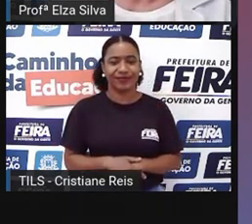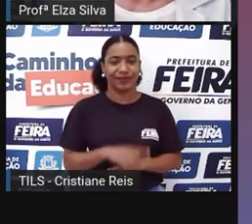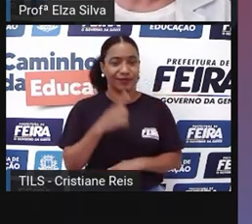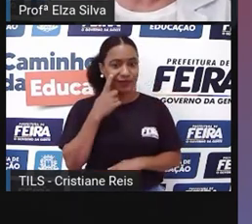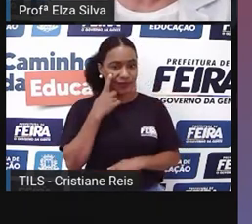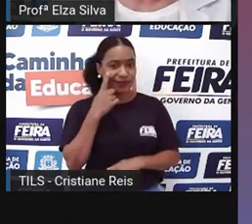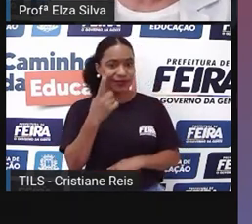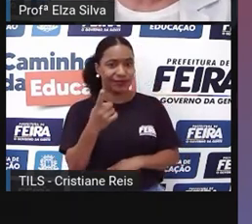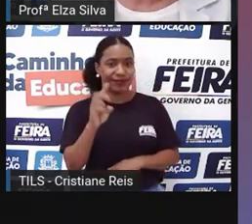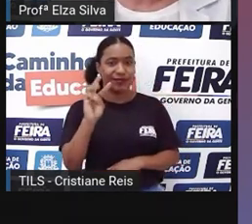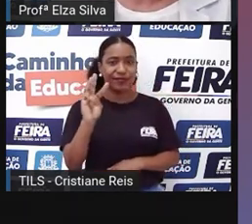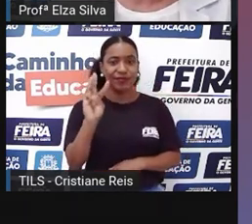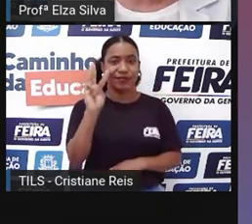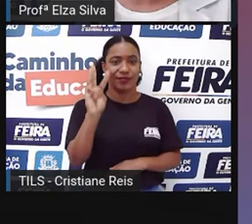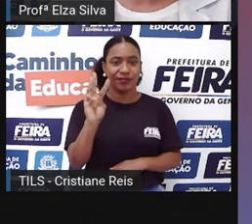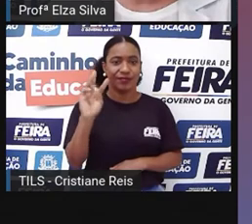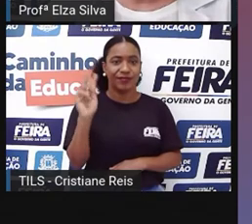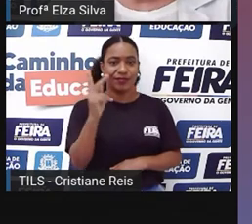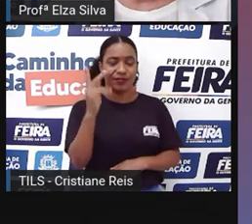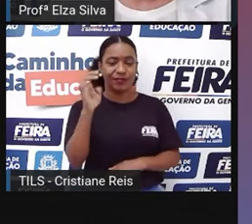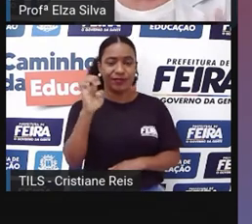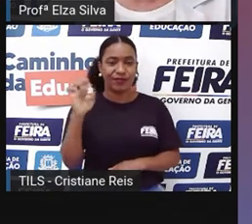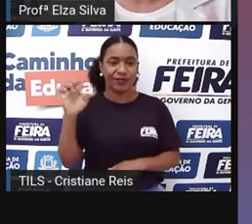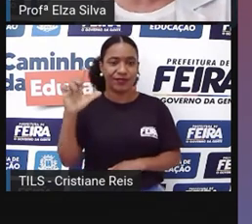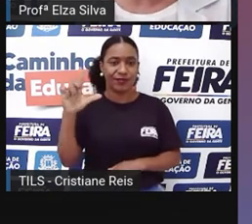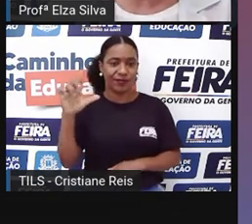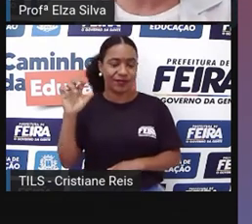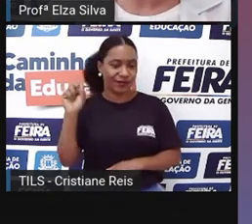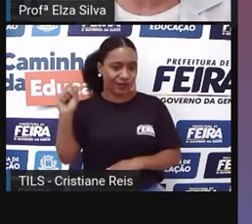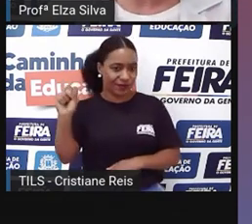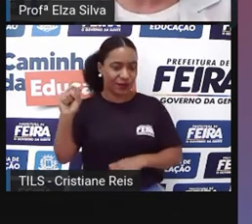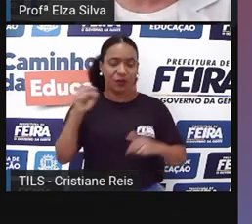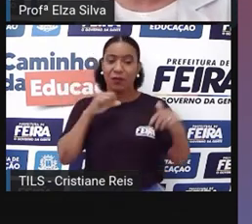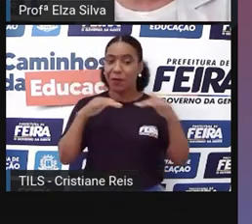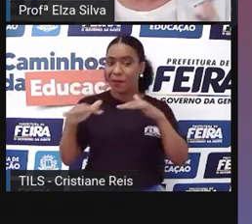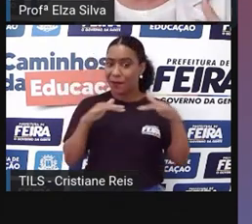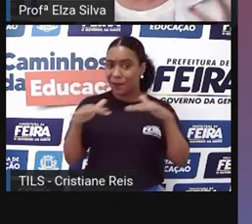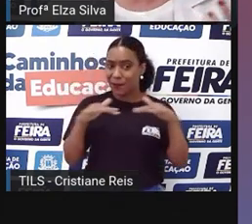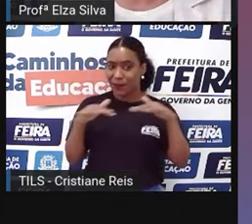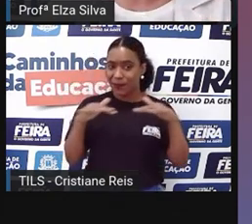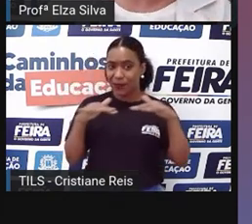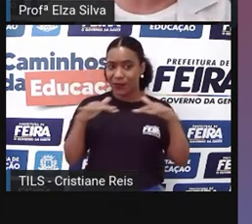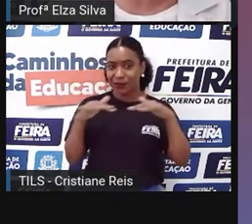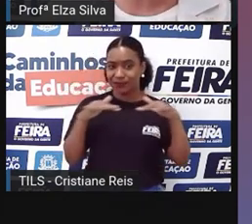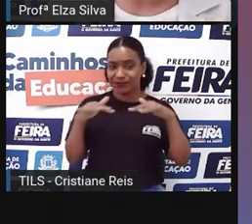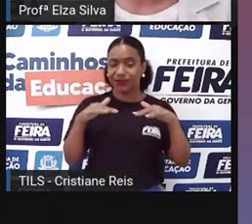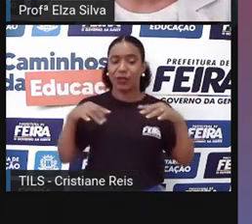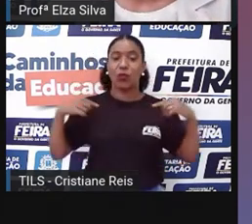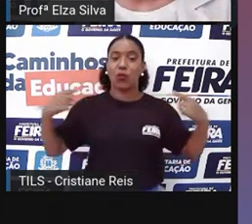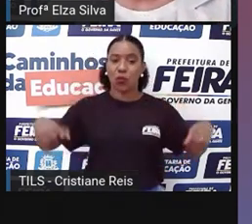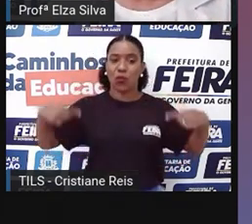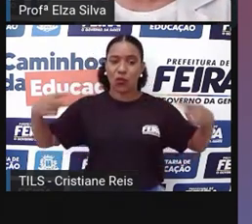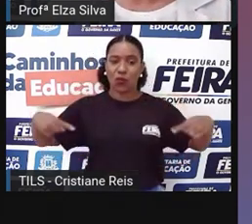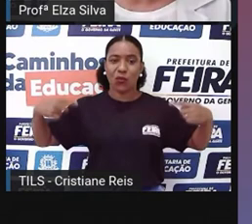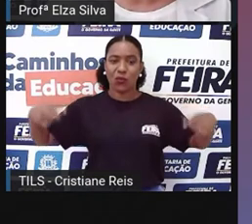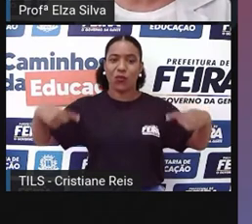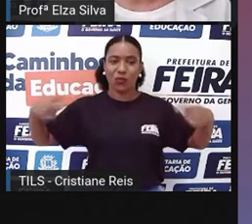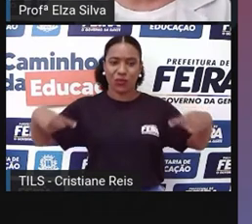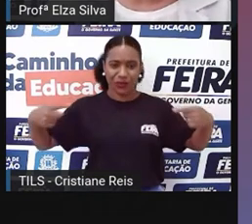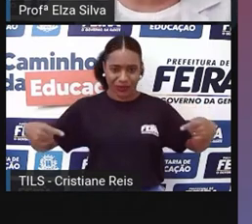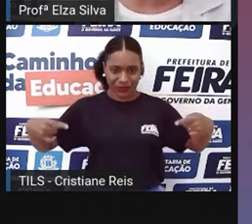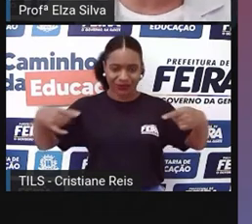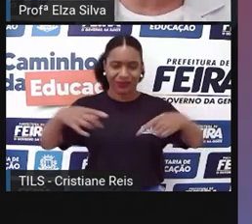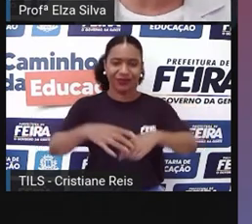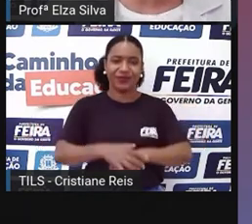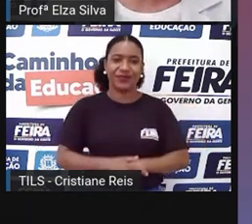seriam hobbies relacionados a movimento, né? A movimento de rodas. Sports,